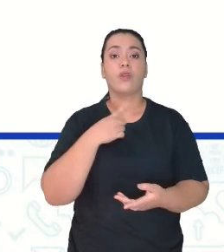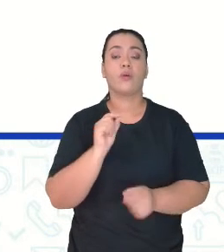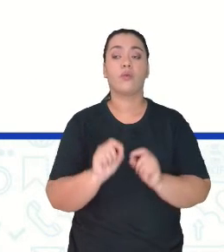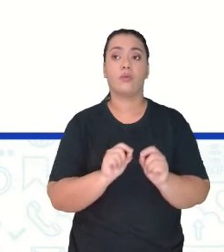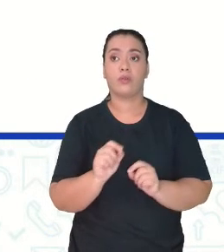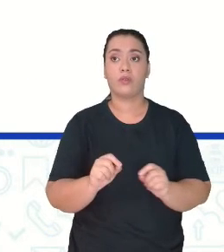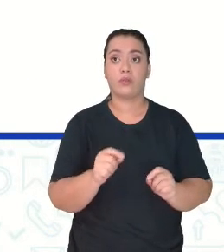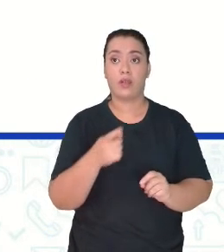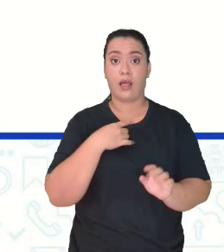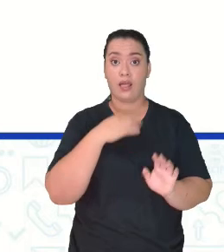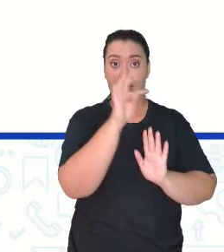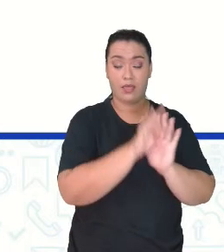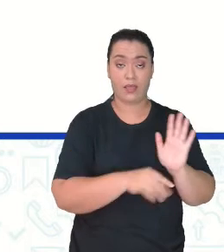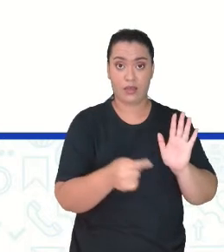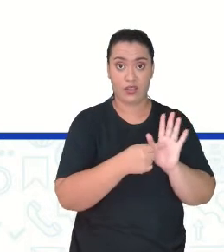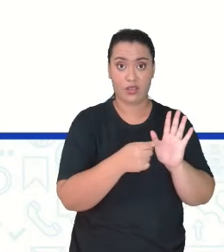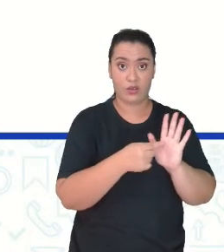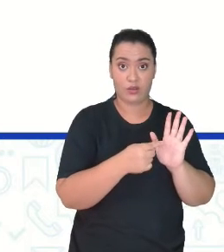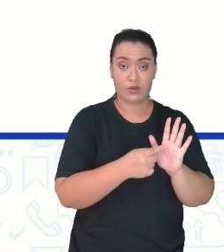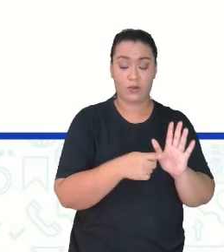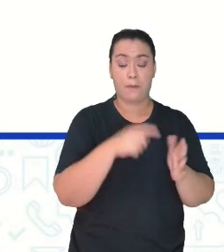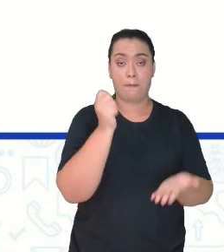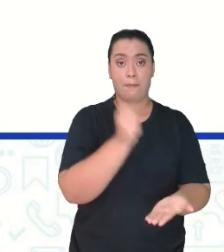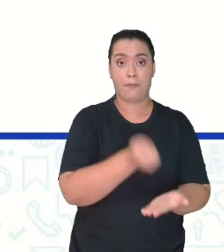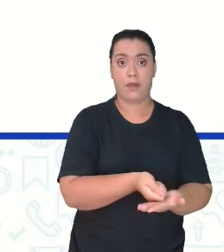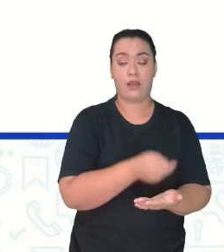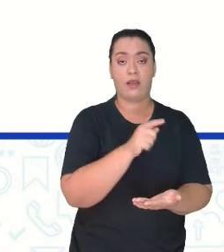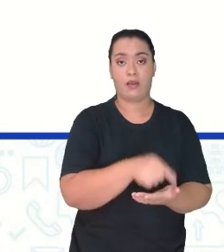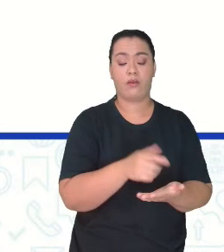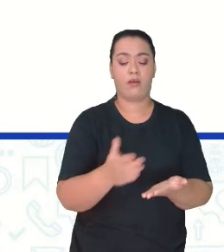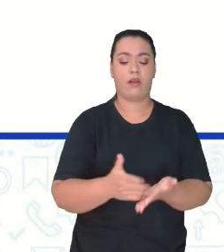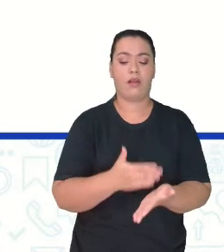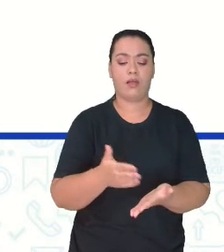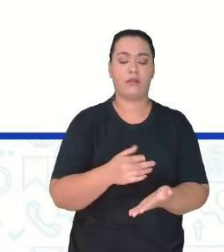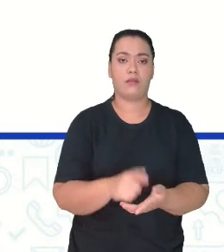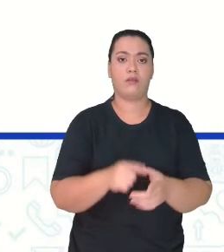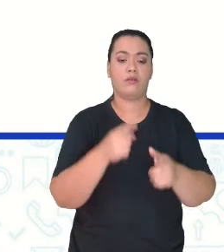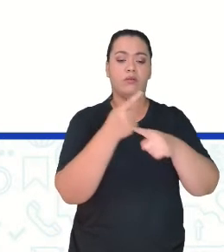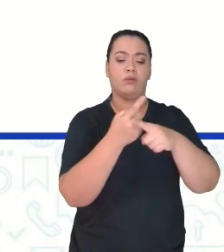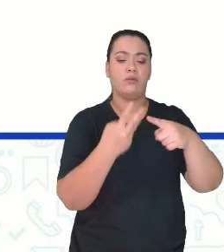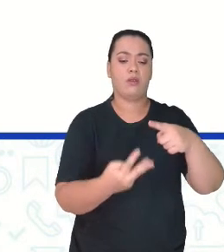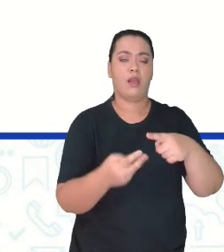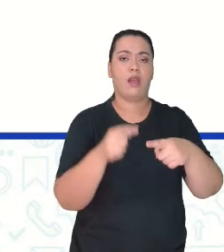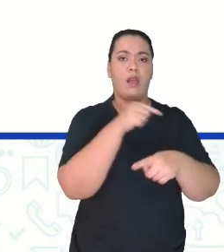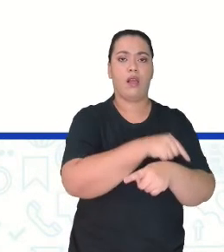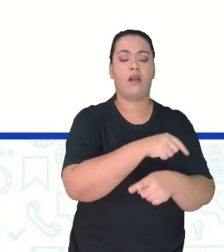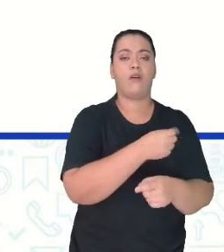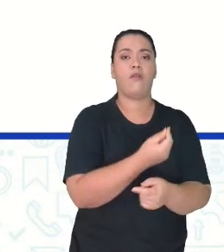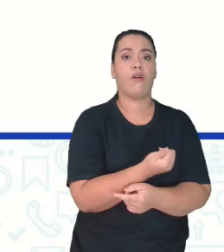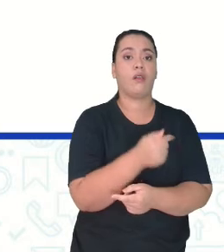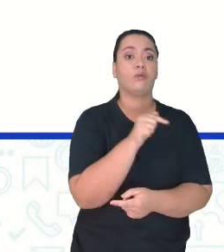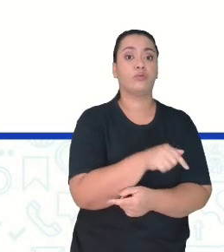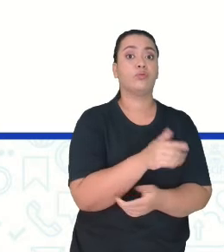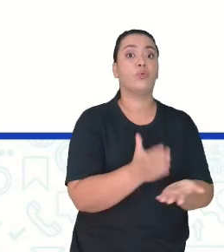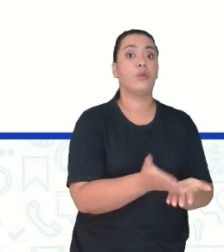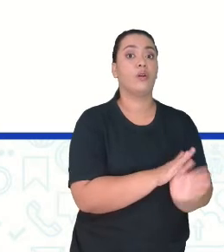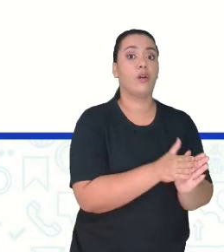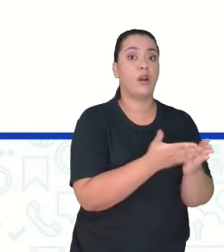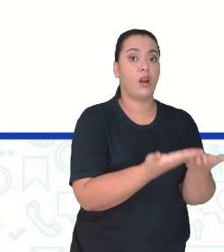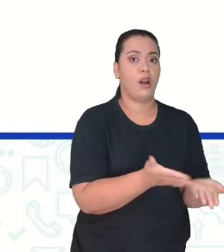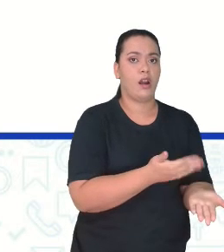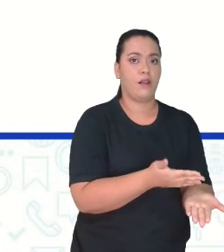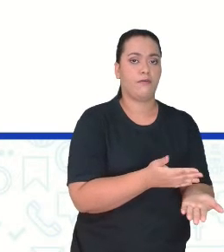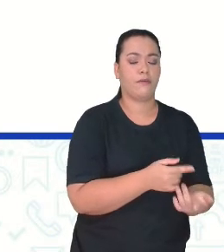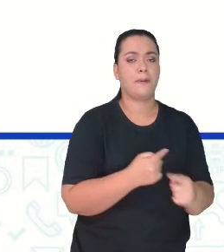coloquei ali, ó, no texto do enunciado, que ele pagou pelo caderno a terça parte do que pagou pelo livro. Mas quando eu vou para o texto de